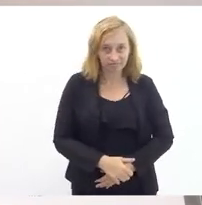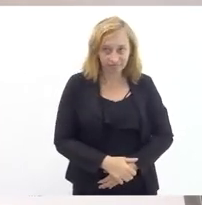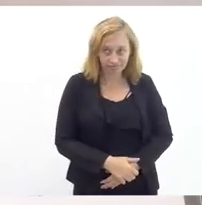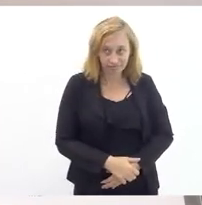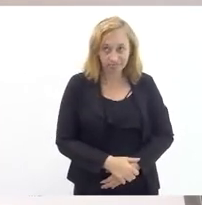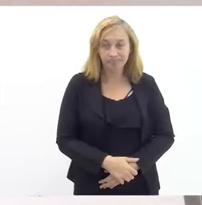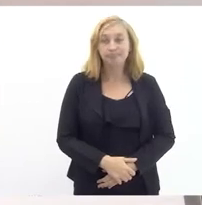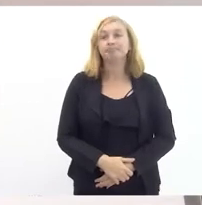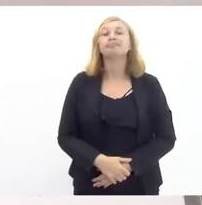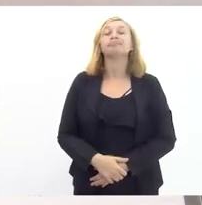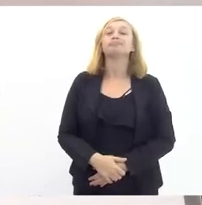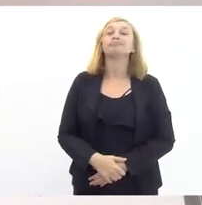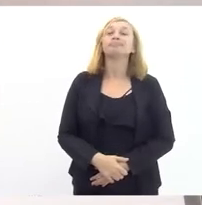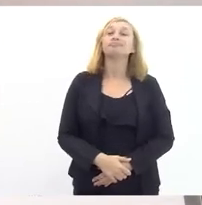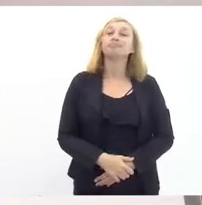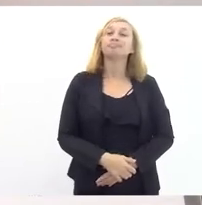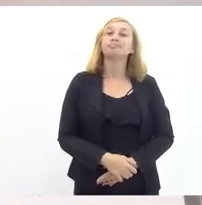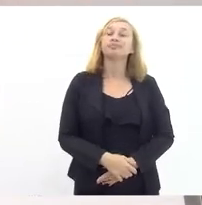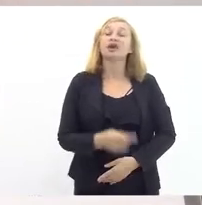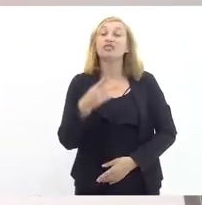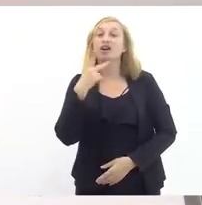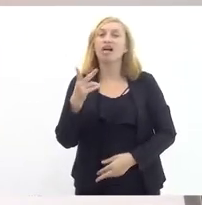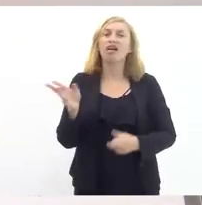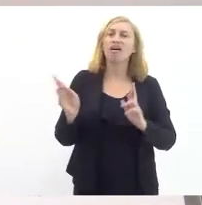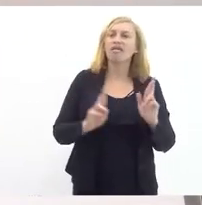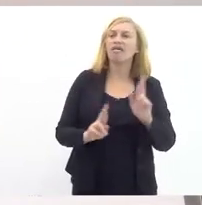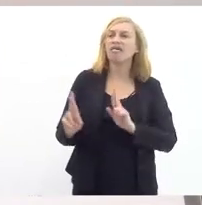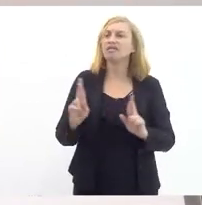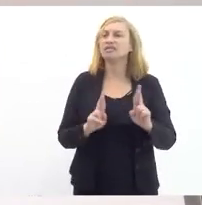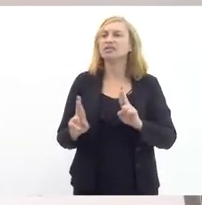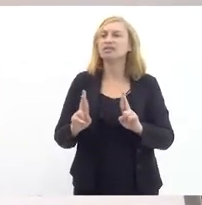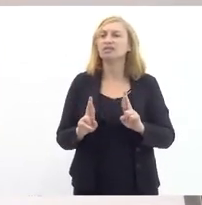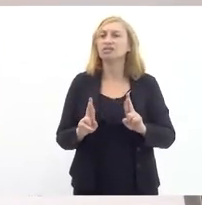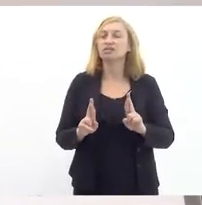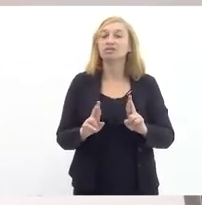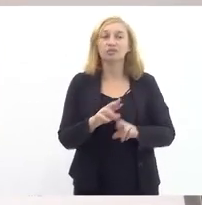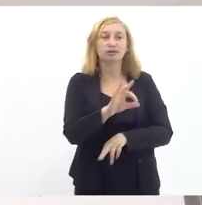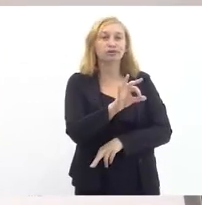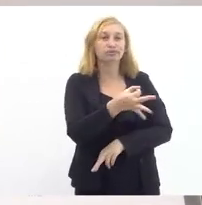Né? Se posicionar em relação ao óbvio.